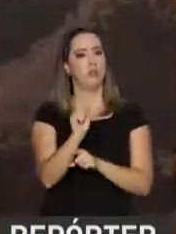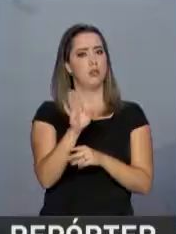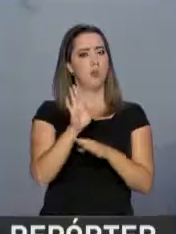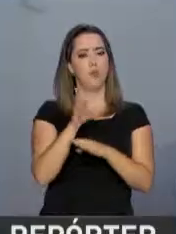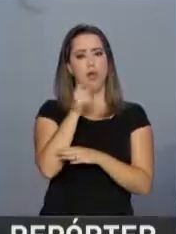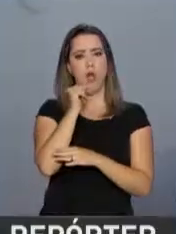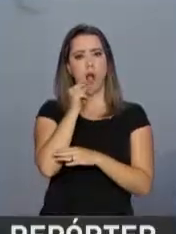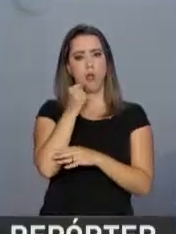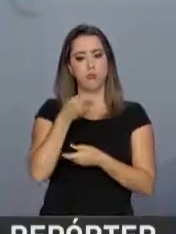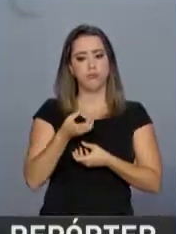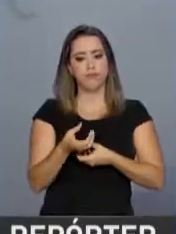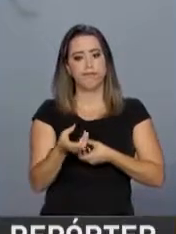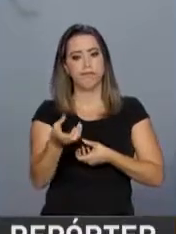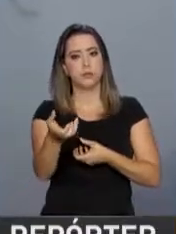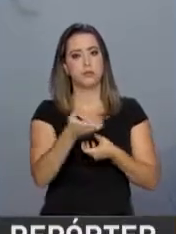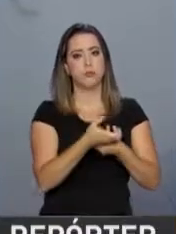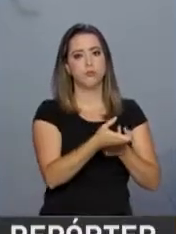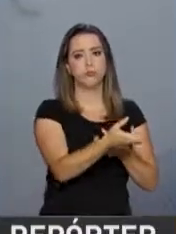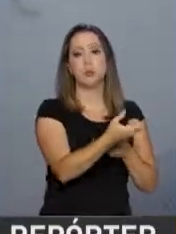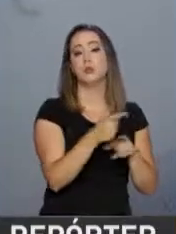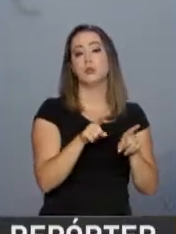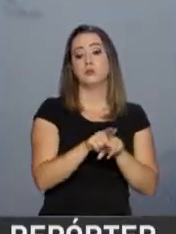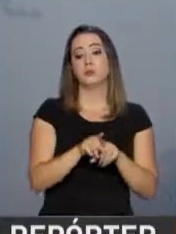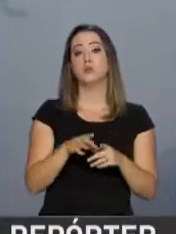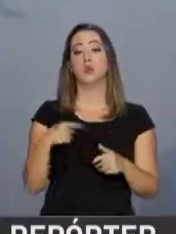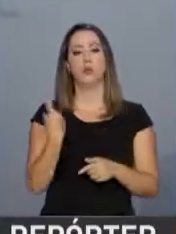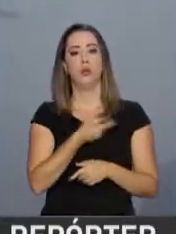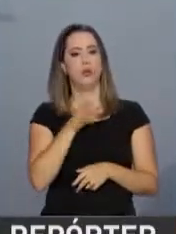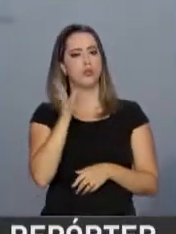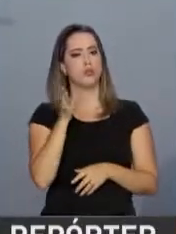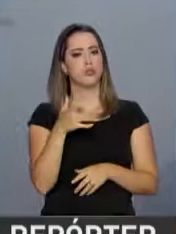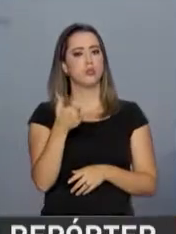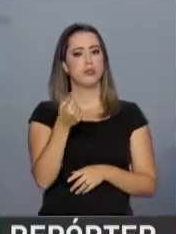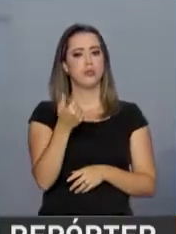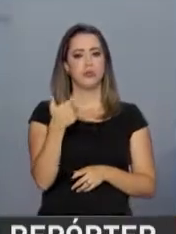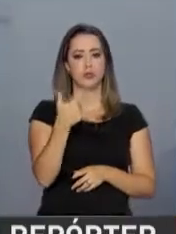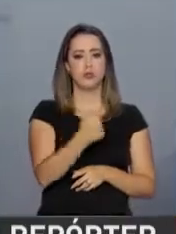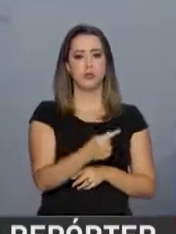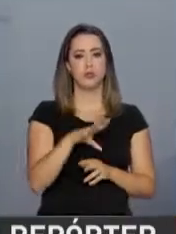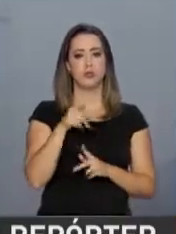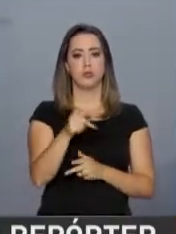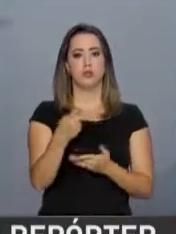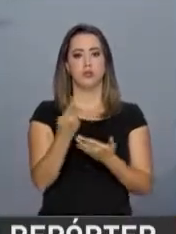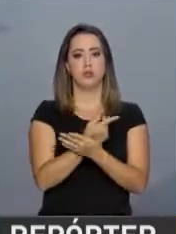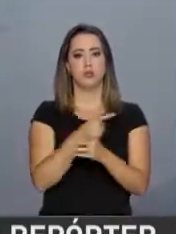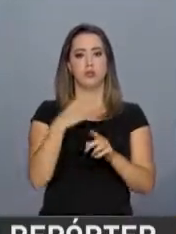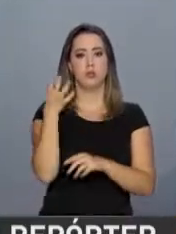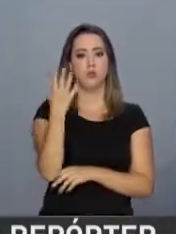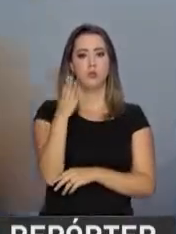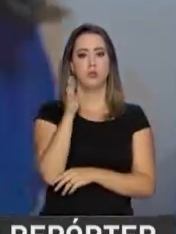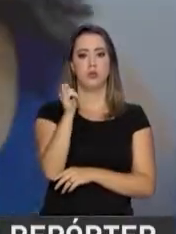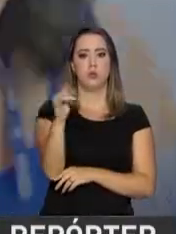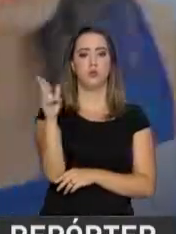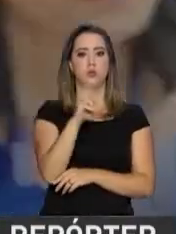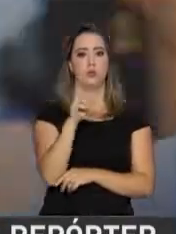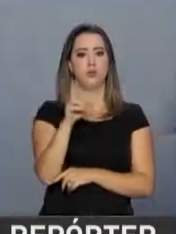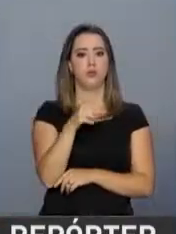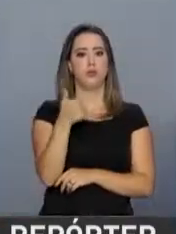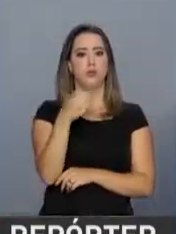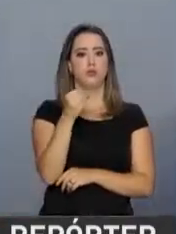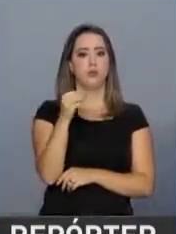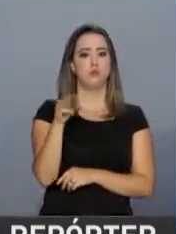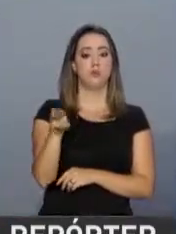água concluímos em 2017 todos os investimentos realizados na área de saneamento são mais de 4 bilhões e 100 bilhões de reais